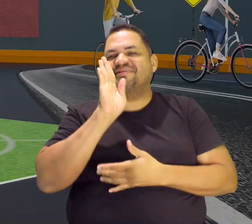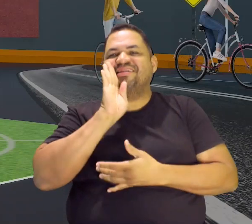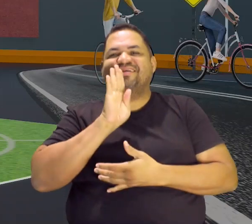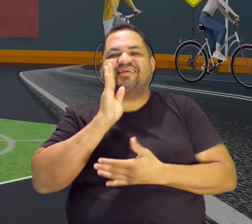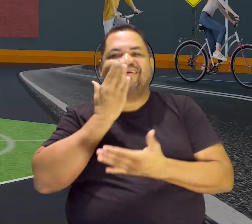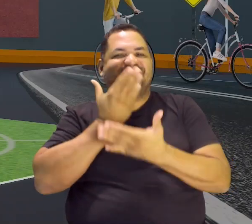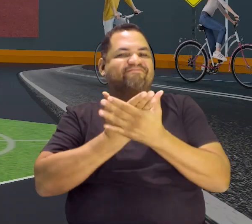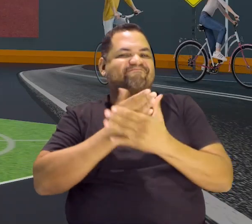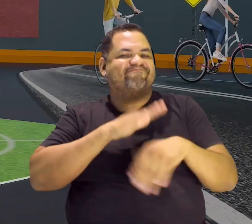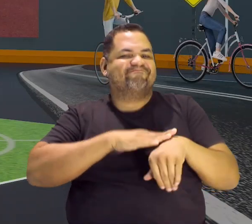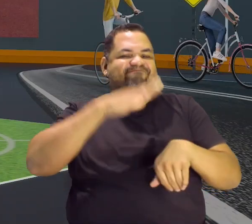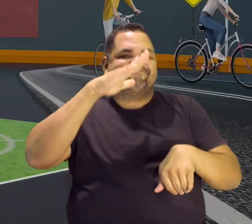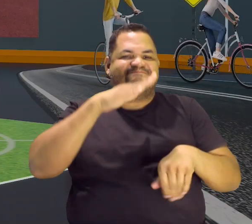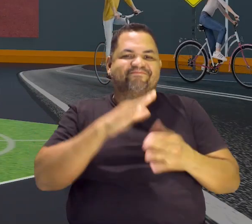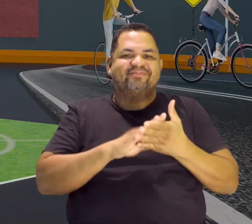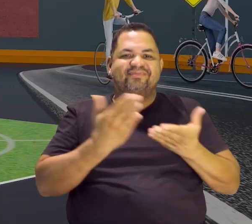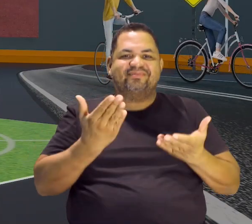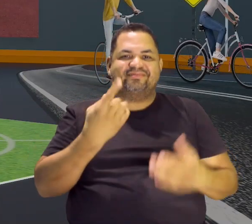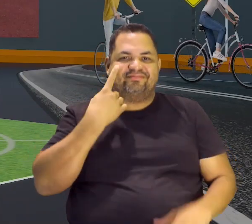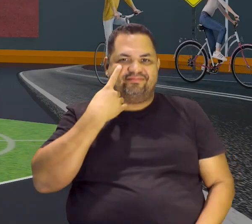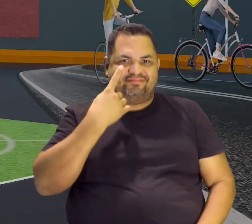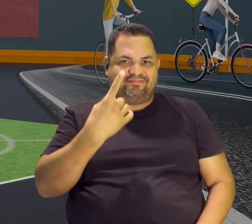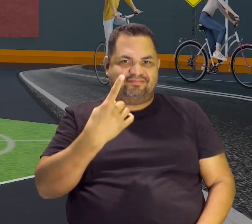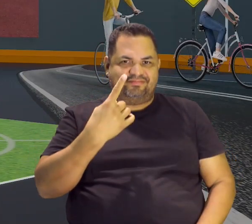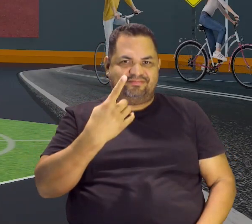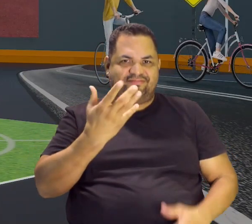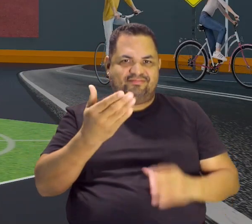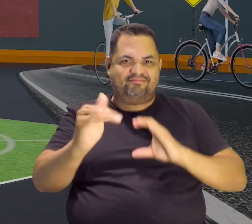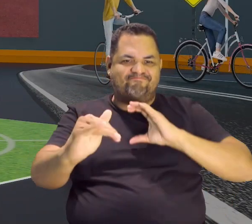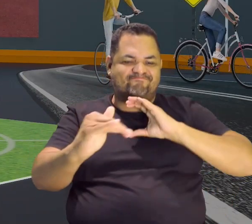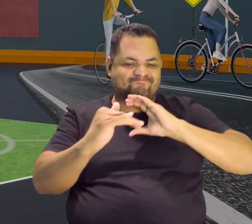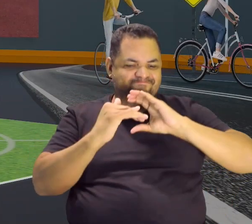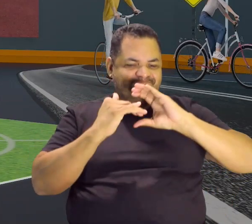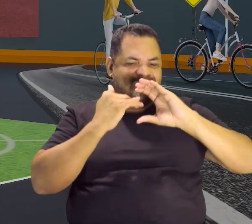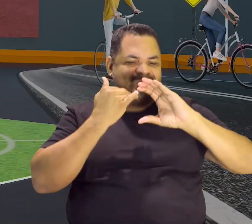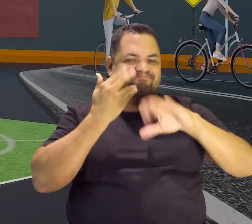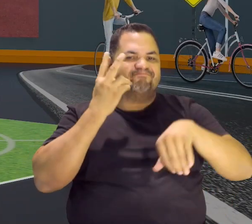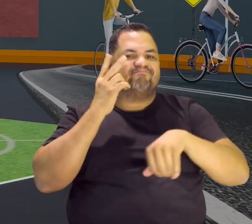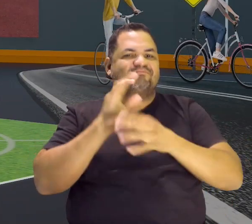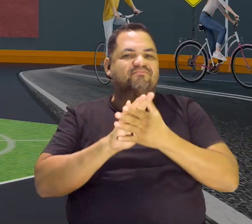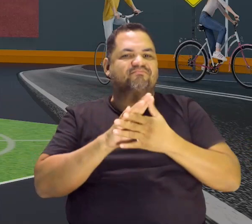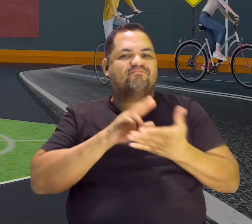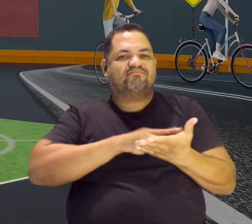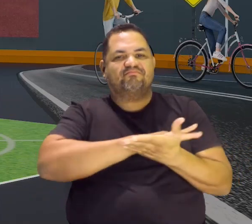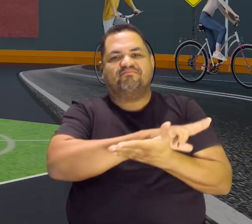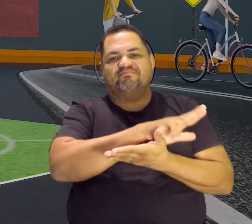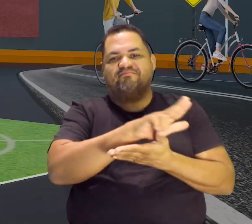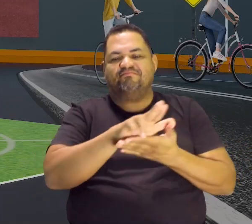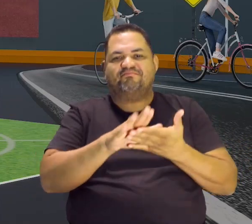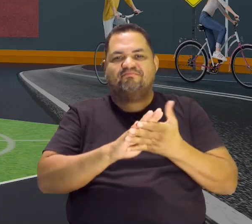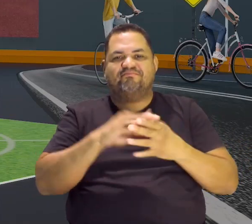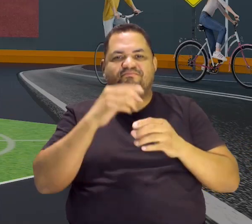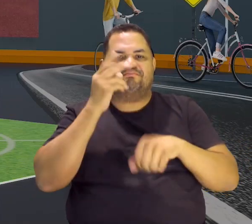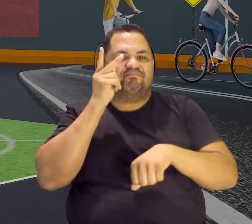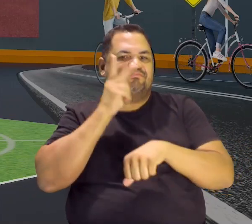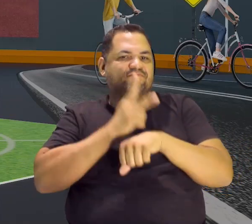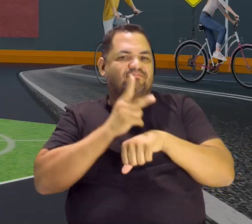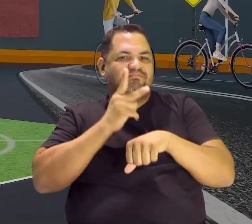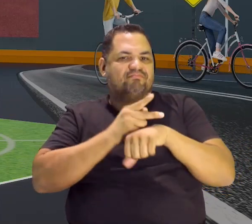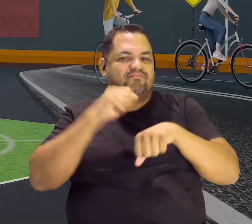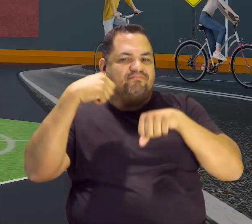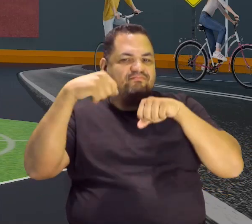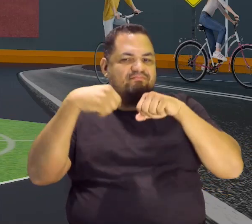né? Olha só, eu tô recebendo aí muitos registros maravilhosos de vivências,